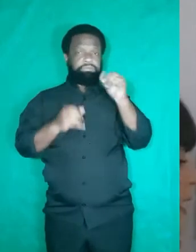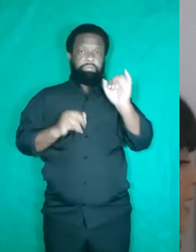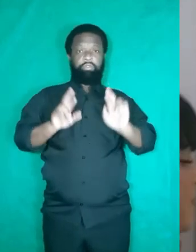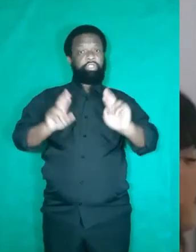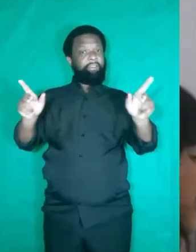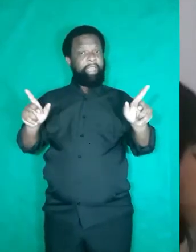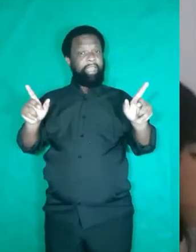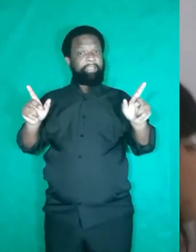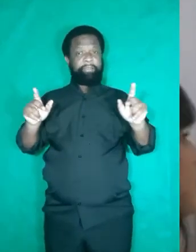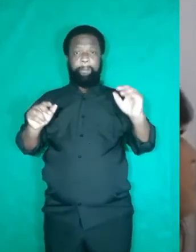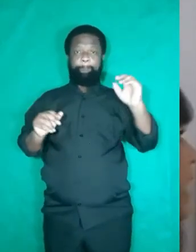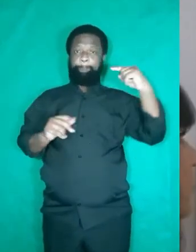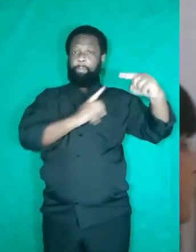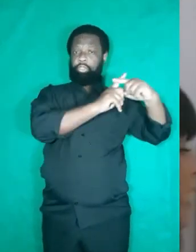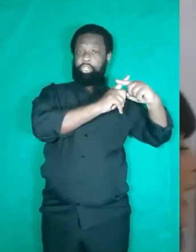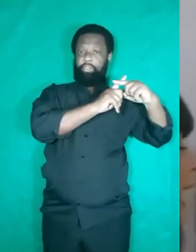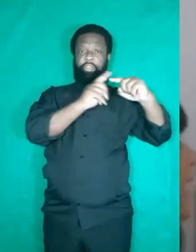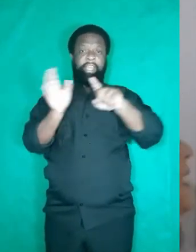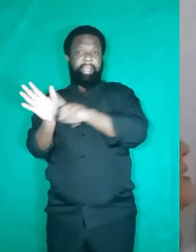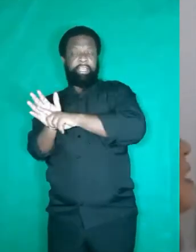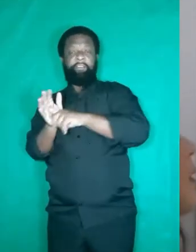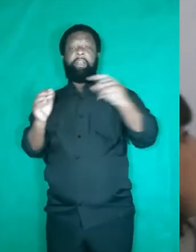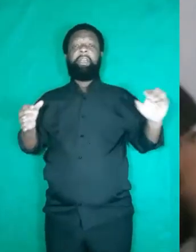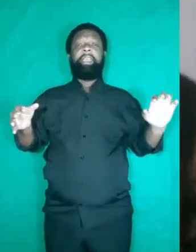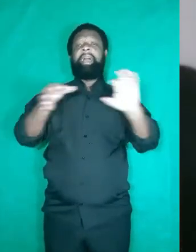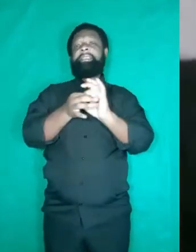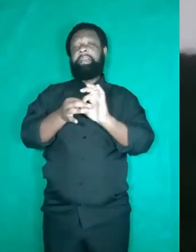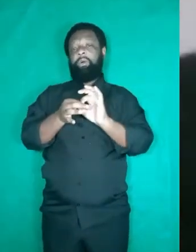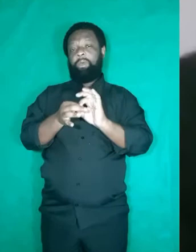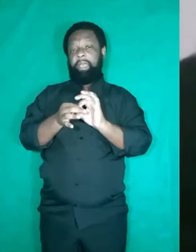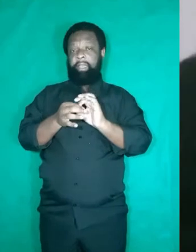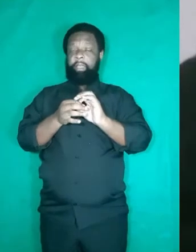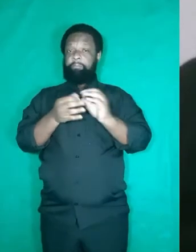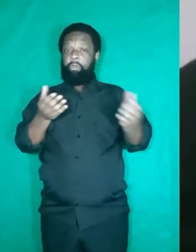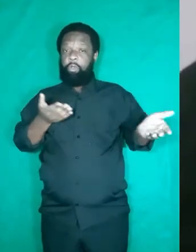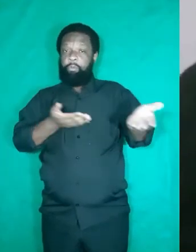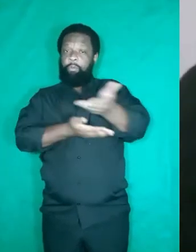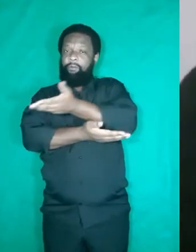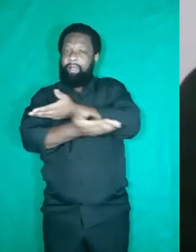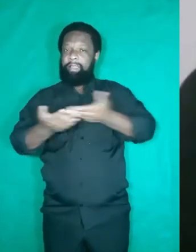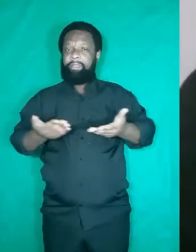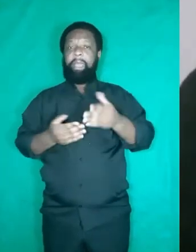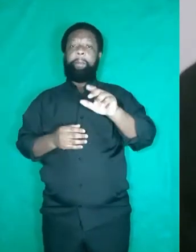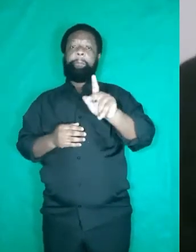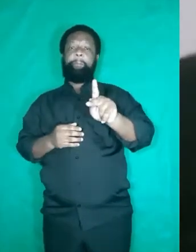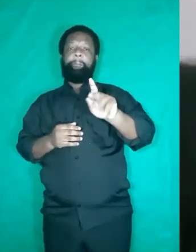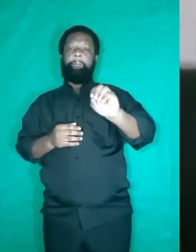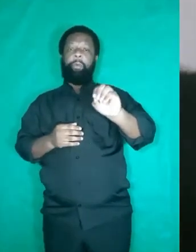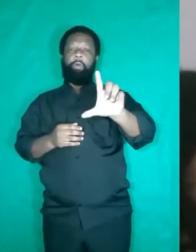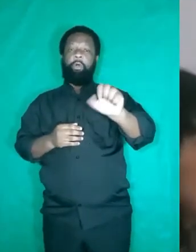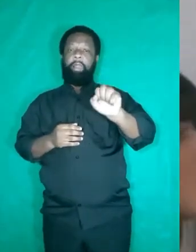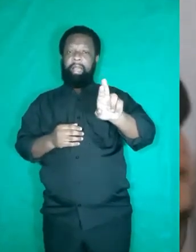de eletronegatividade entre os átomos, a ligação é uma ligação covalente